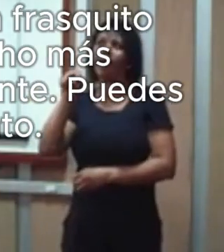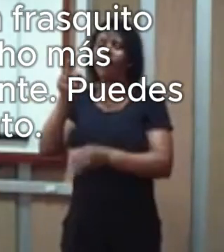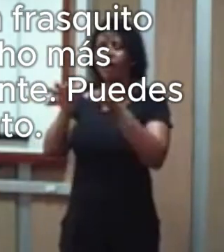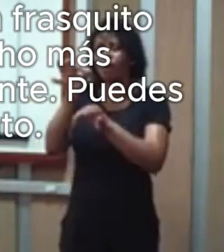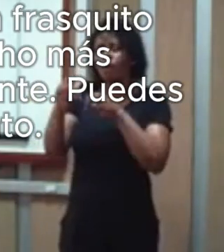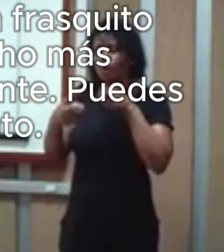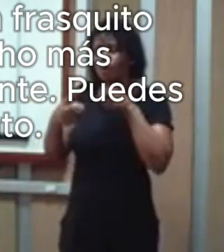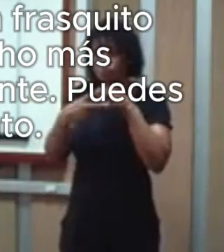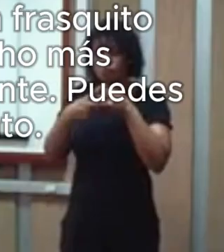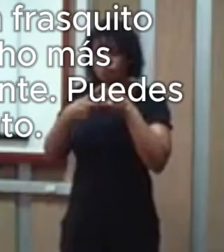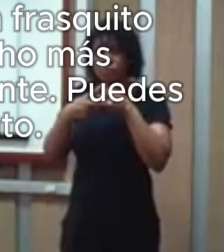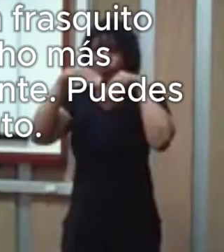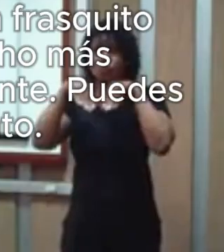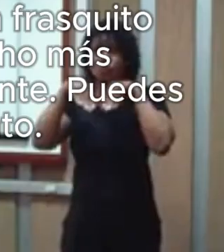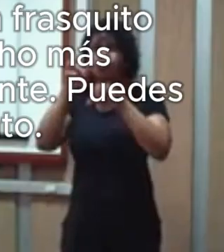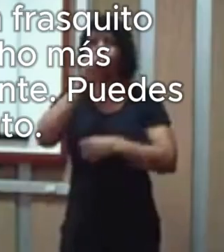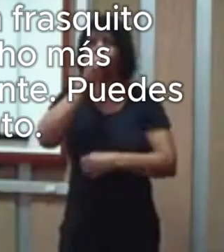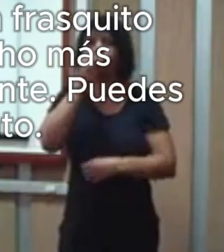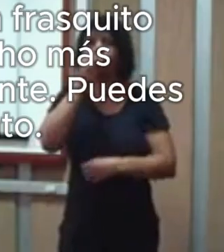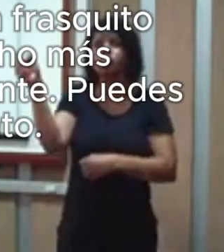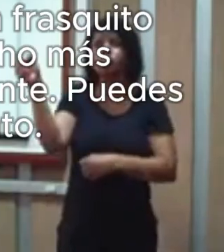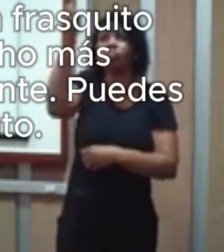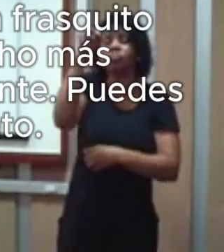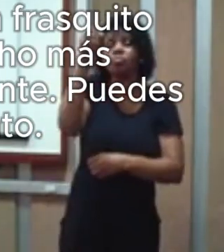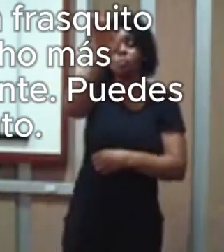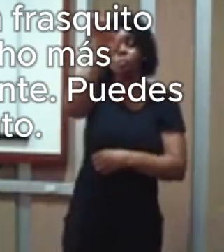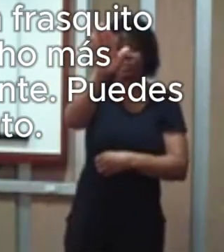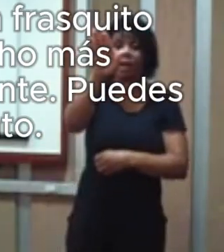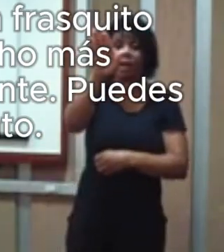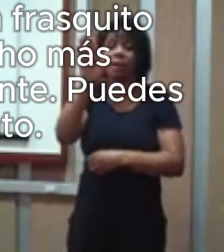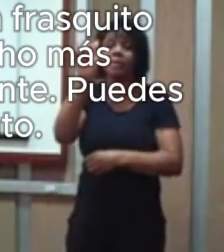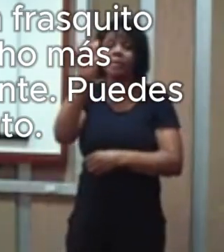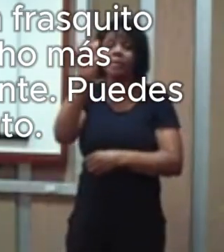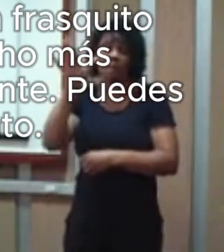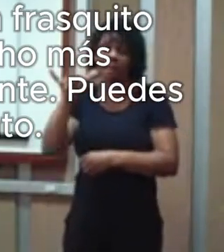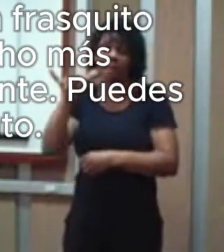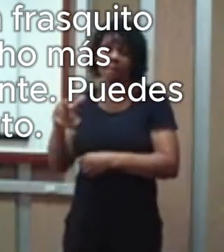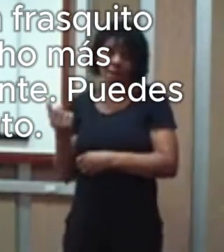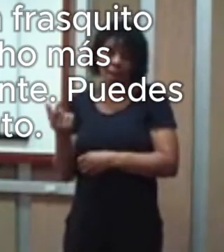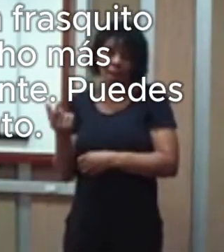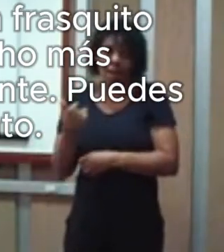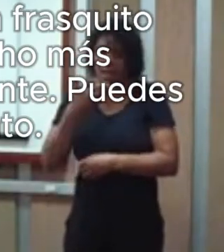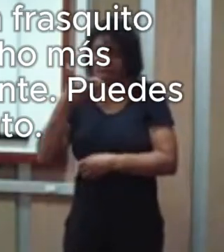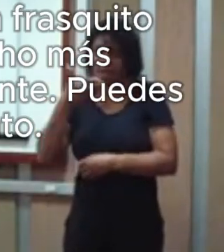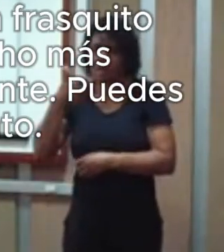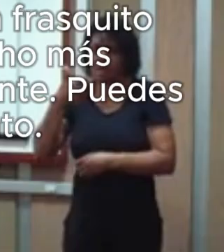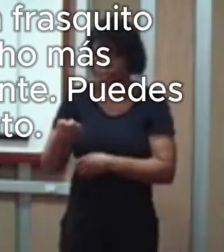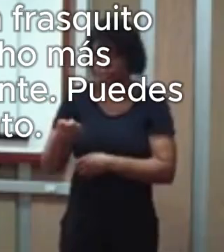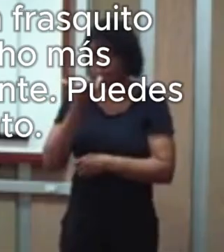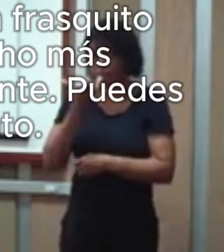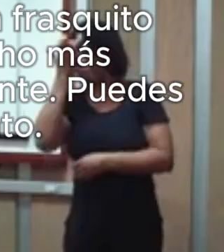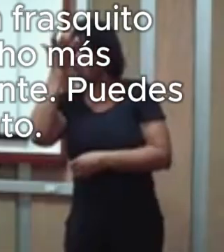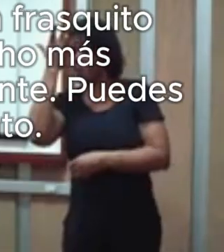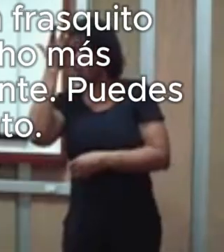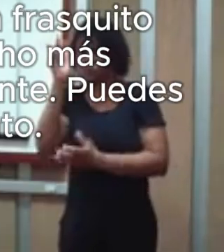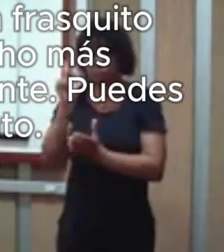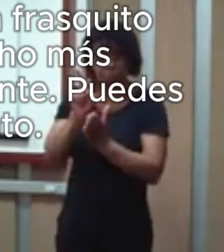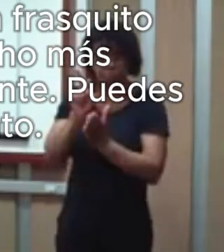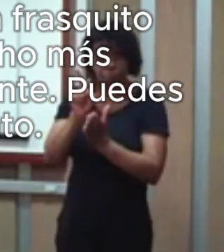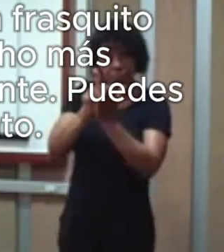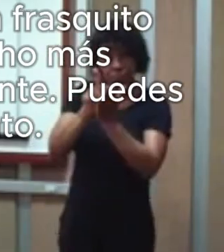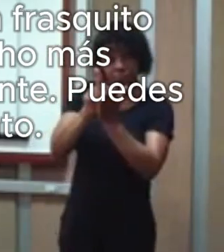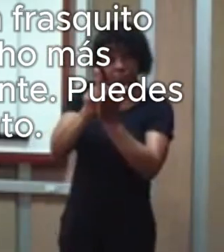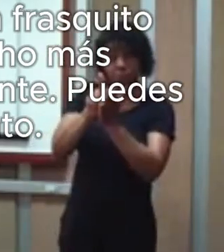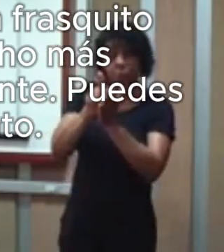no freezer. Tá? Então, ela é mais prática, é muito mais barato e muito mais prático. E é factível, né, para